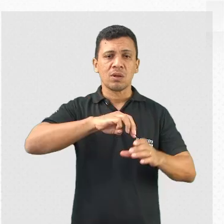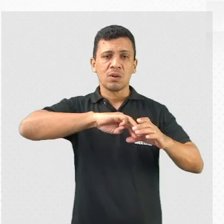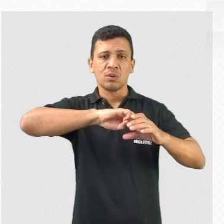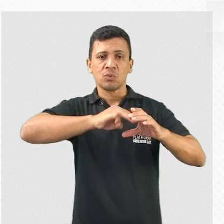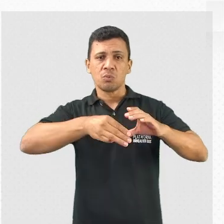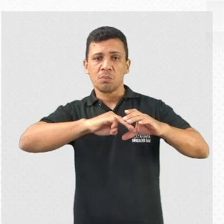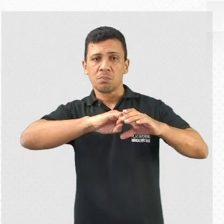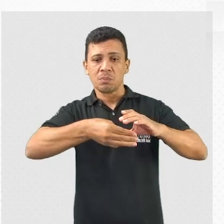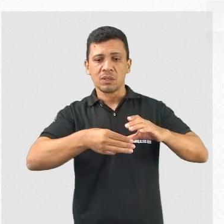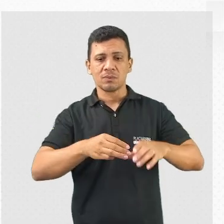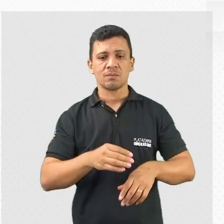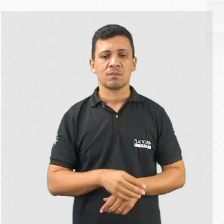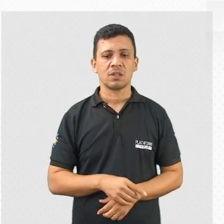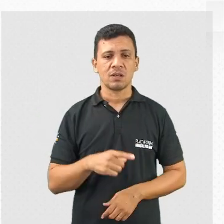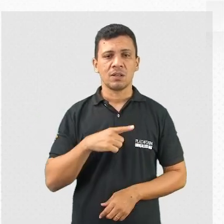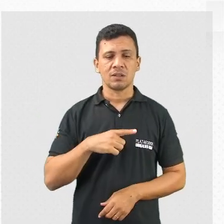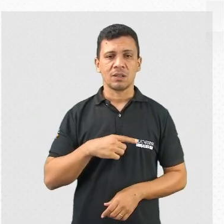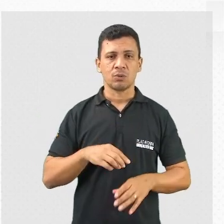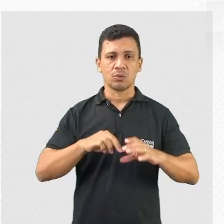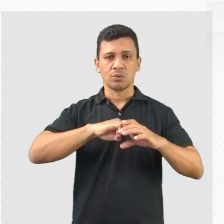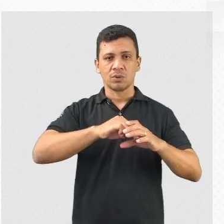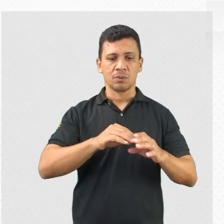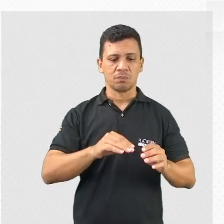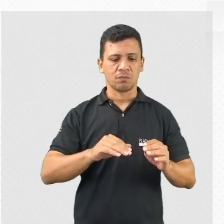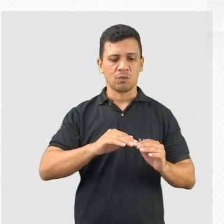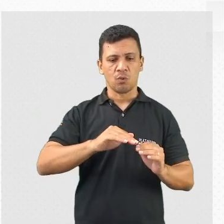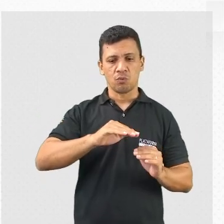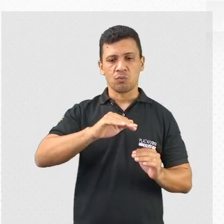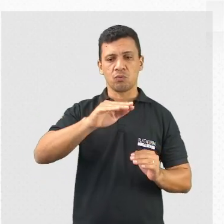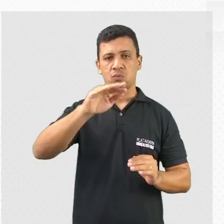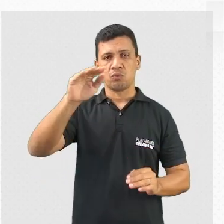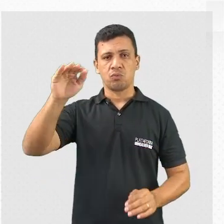ó, subindo, descendo,